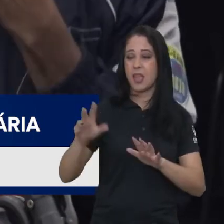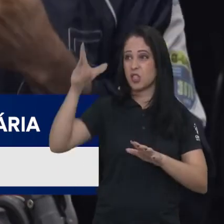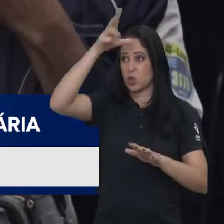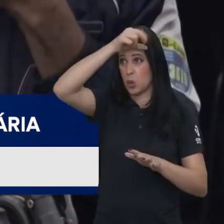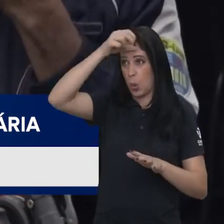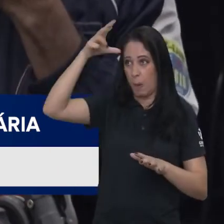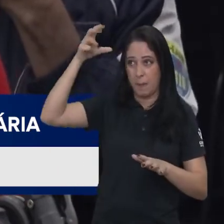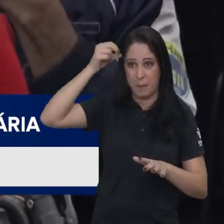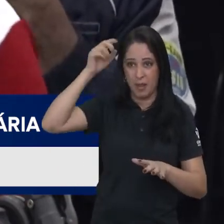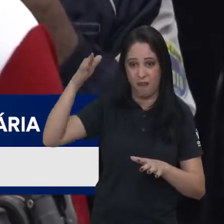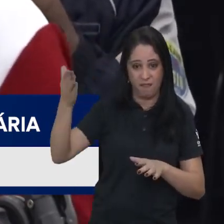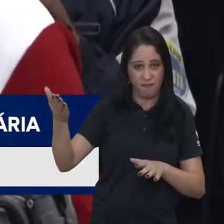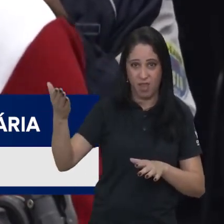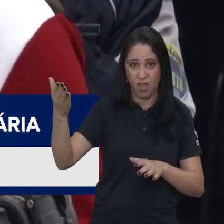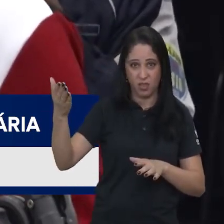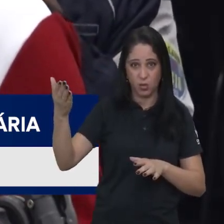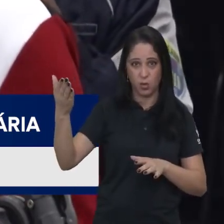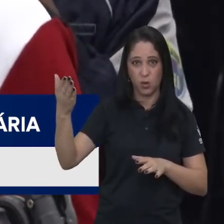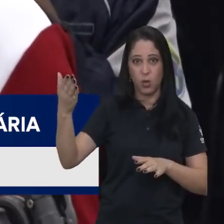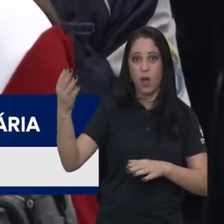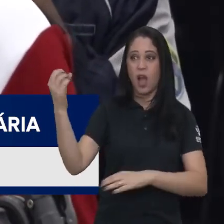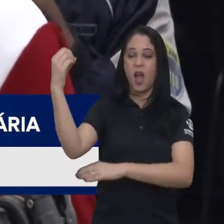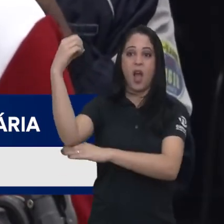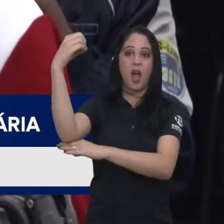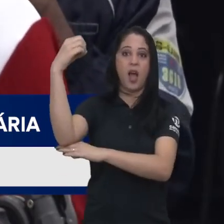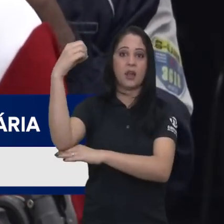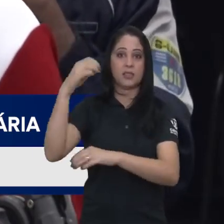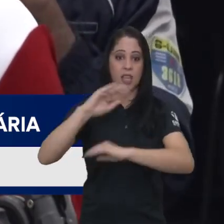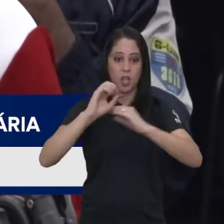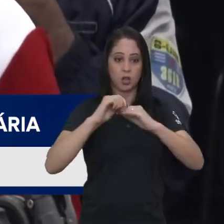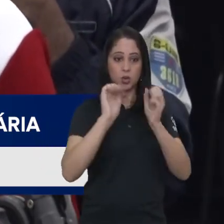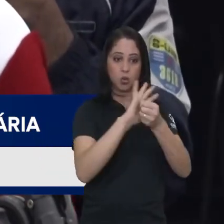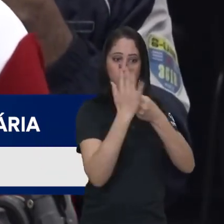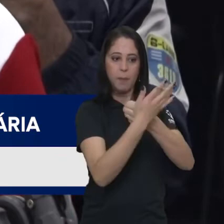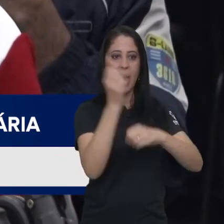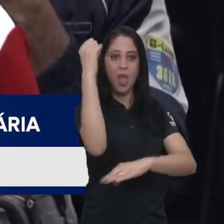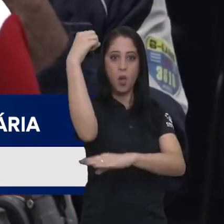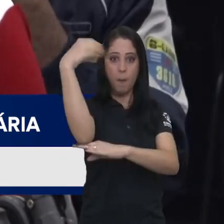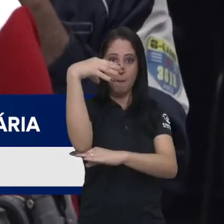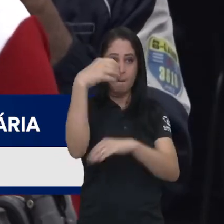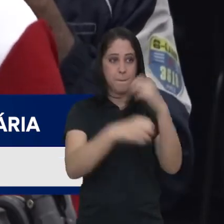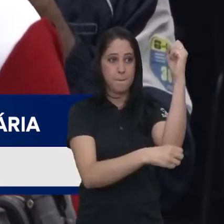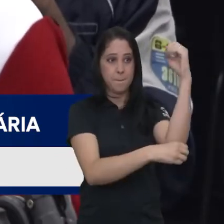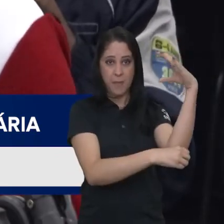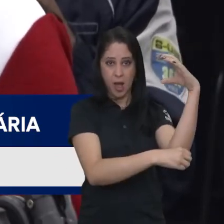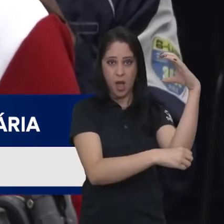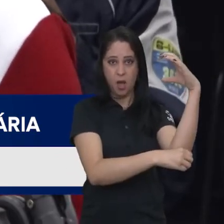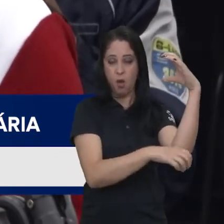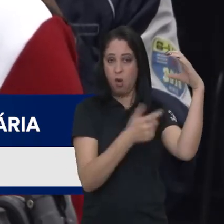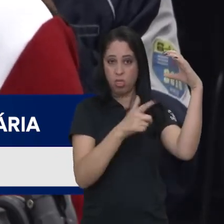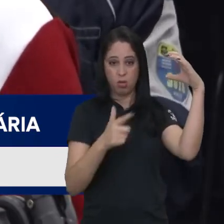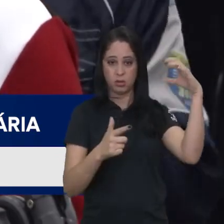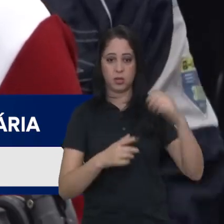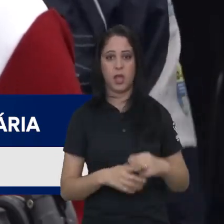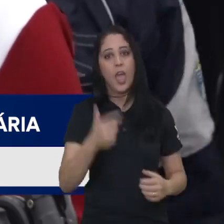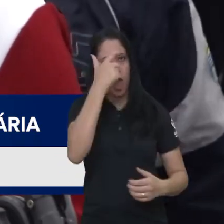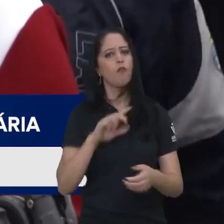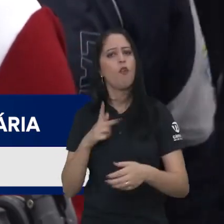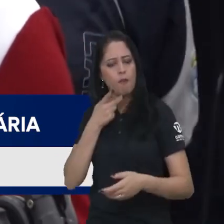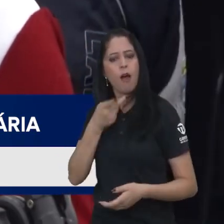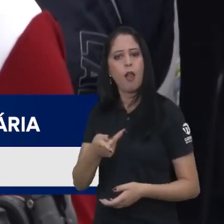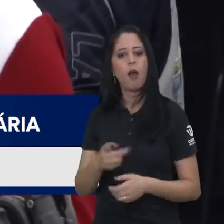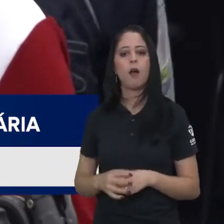marginalizando o Banhado, não temos iluminação pública e eu vou falar que todos tiveram tempo. Não temos iluminação pública